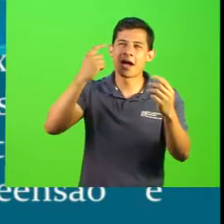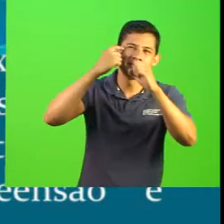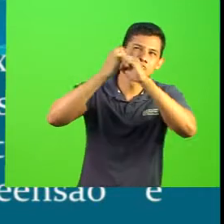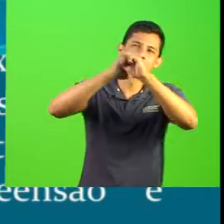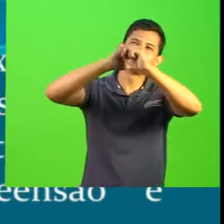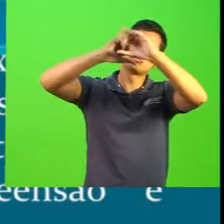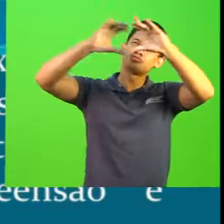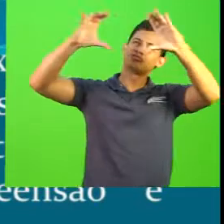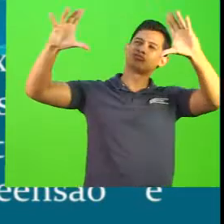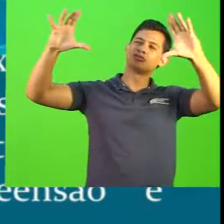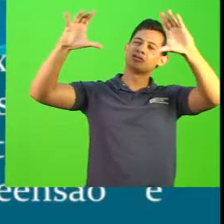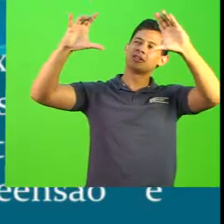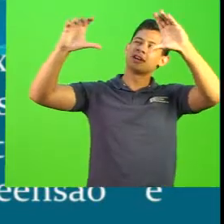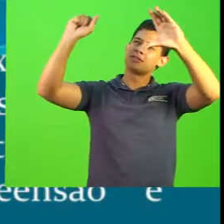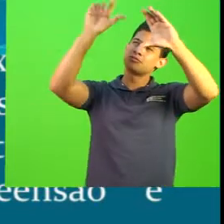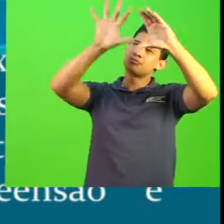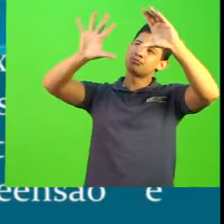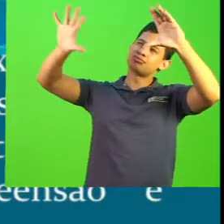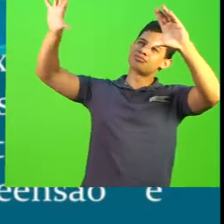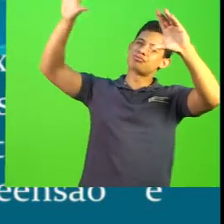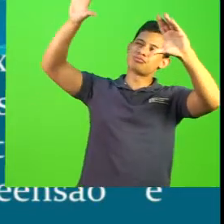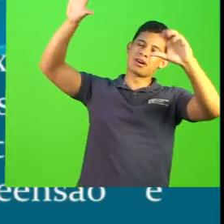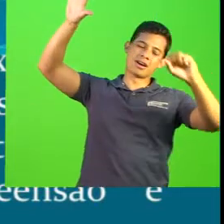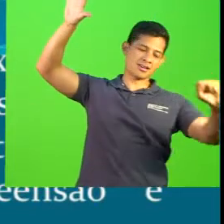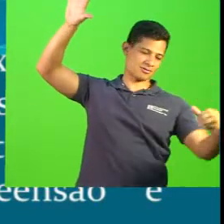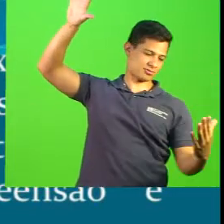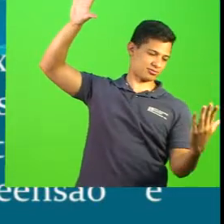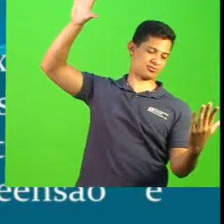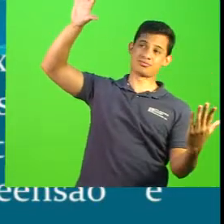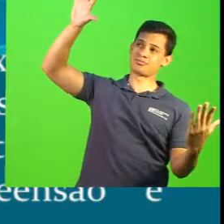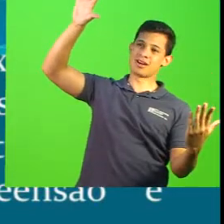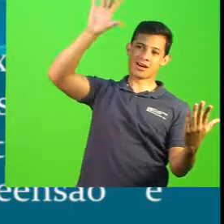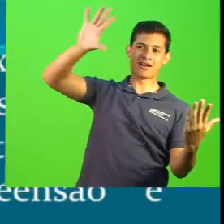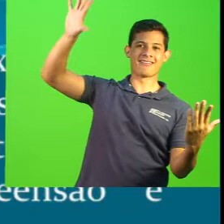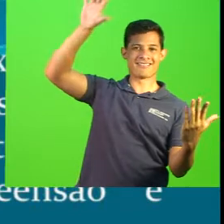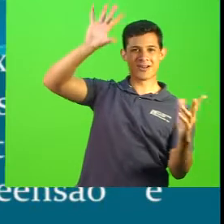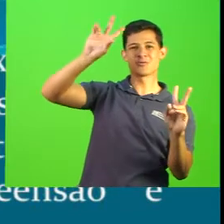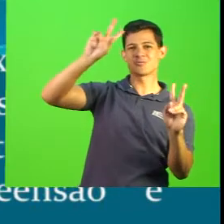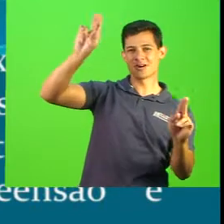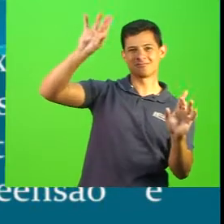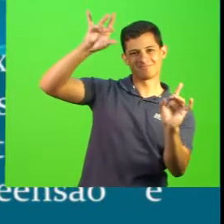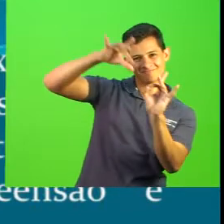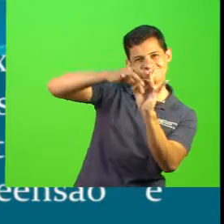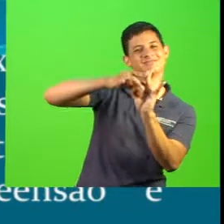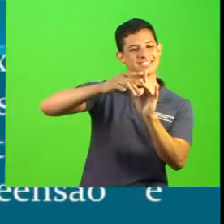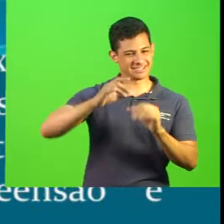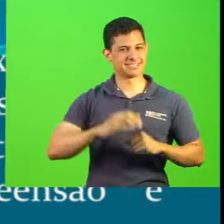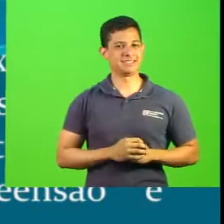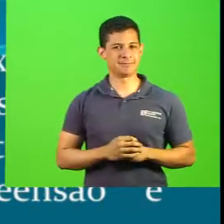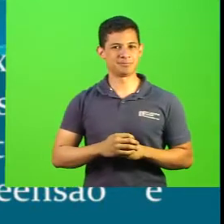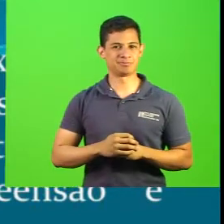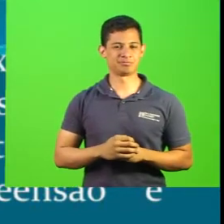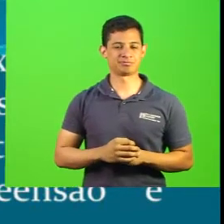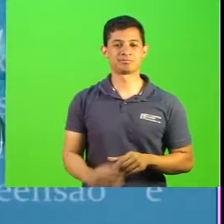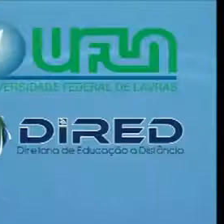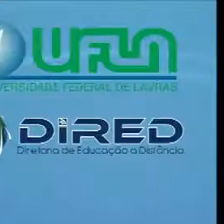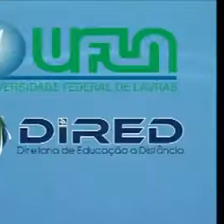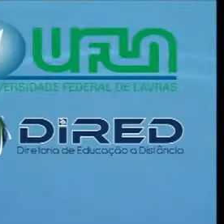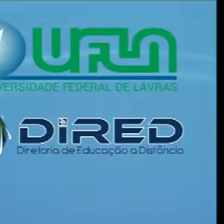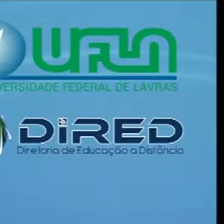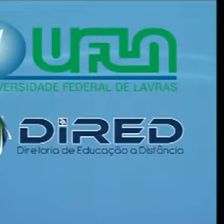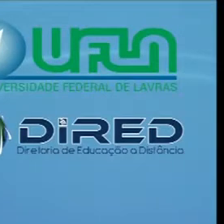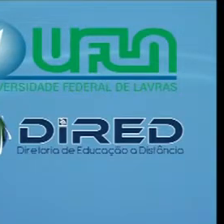das muitas palavras lidas quando formam uma imagem mental do conteúdo do texto. A